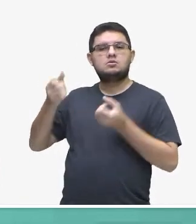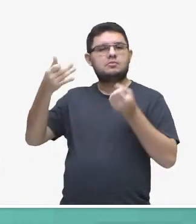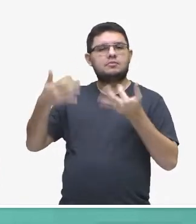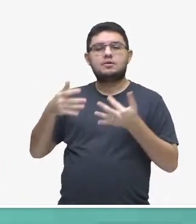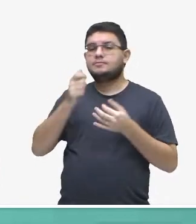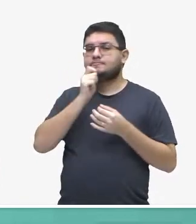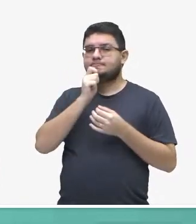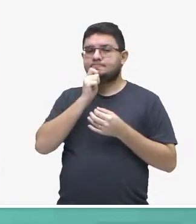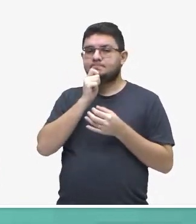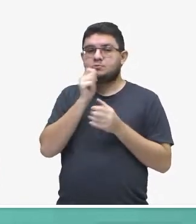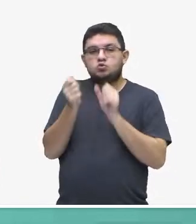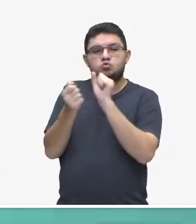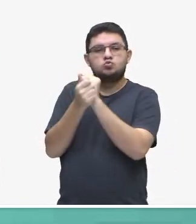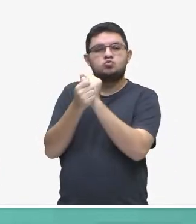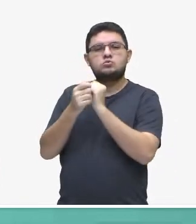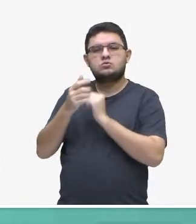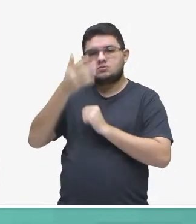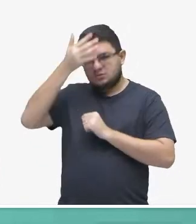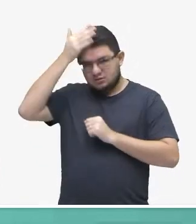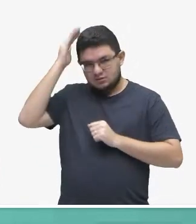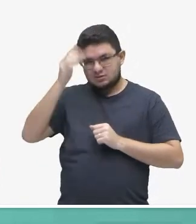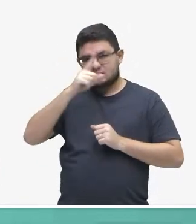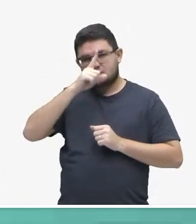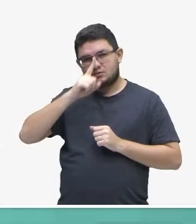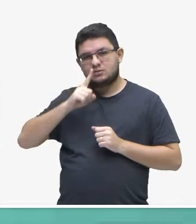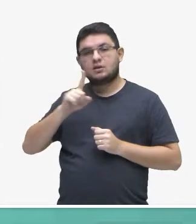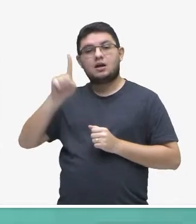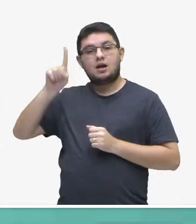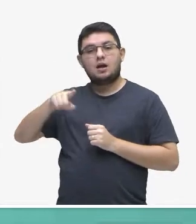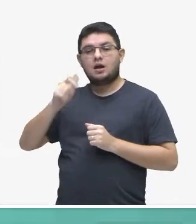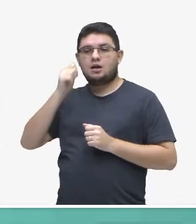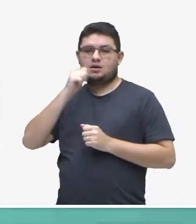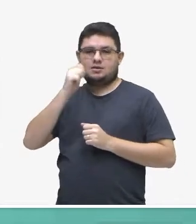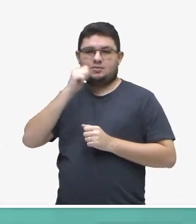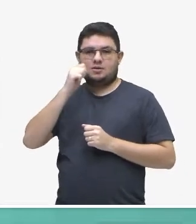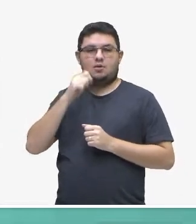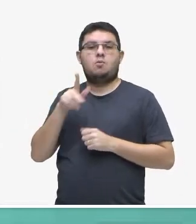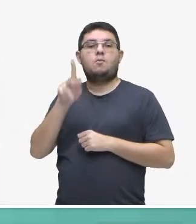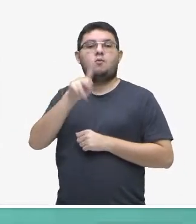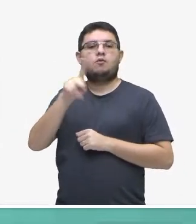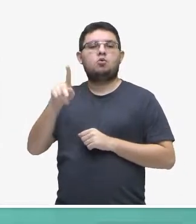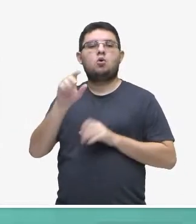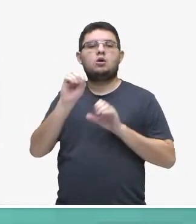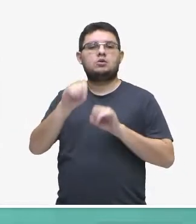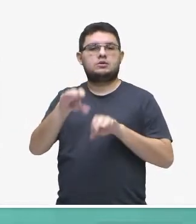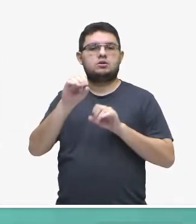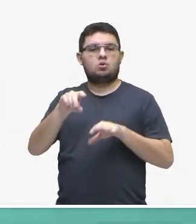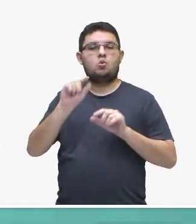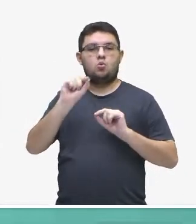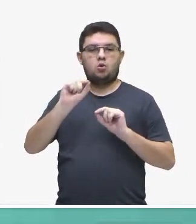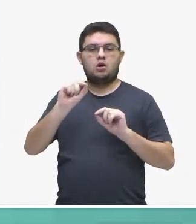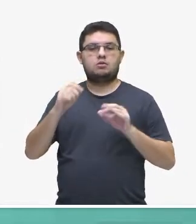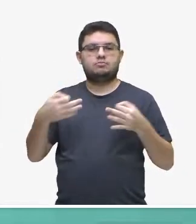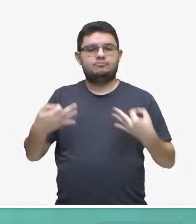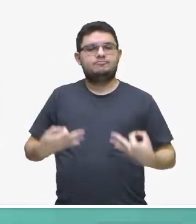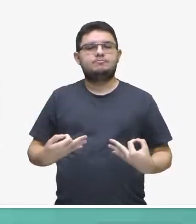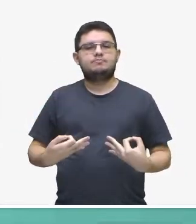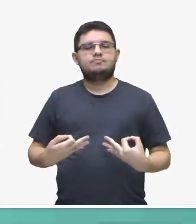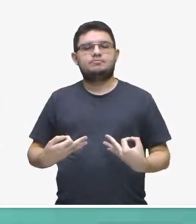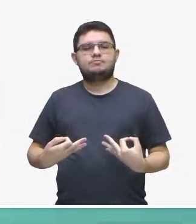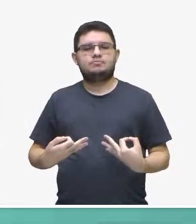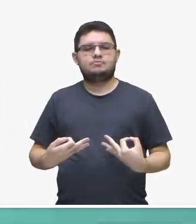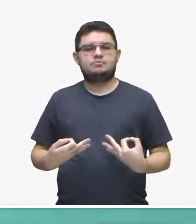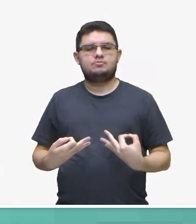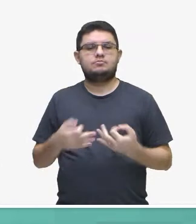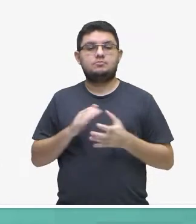da Vitória, é a trainer, a treinadora dela, né? A professora de meditação, que é o que elas estão fazendo. Elas